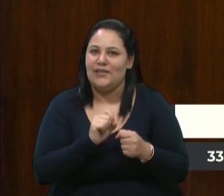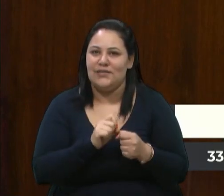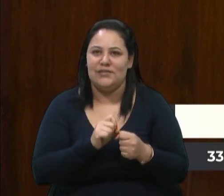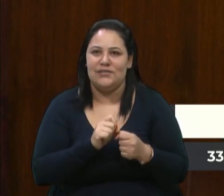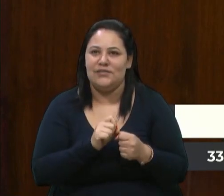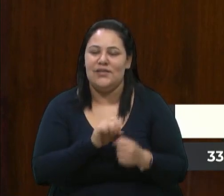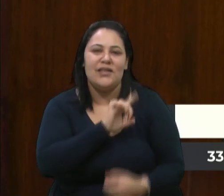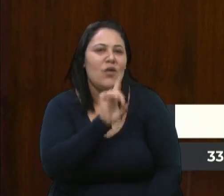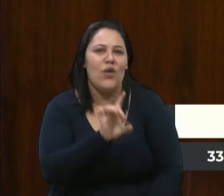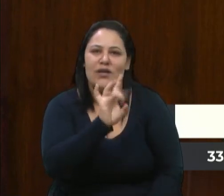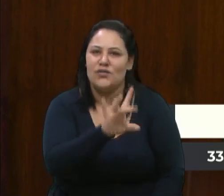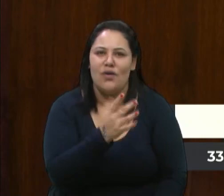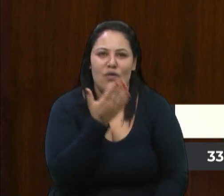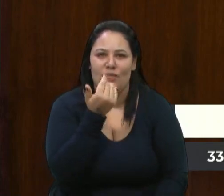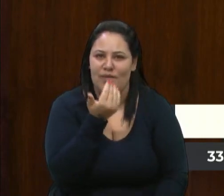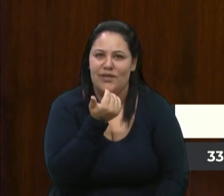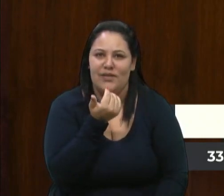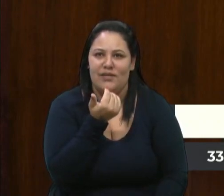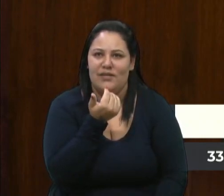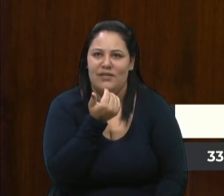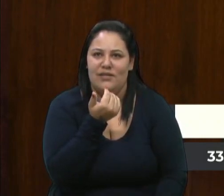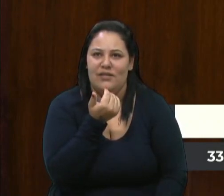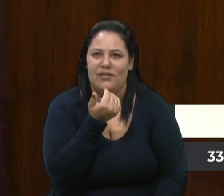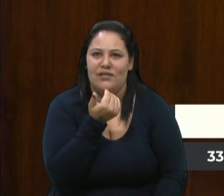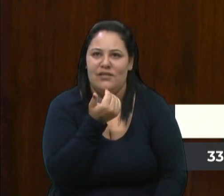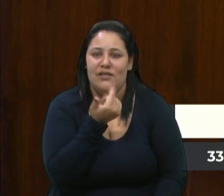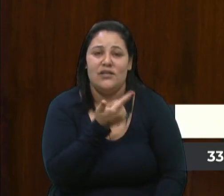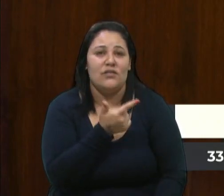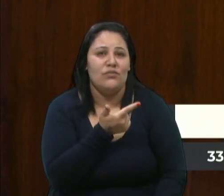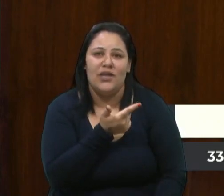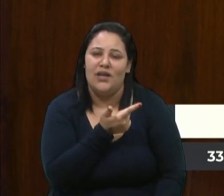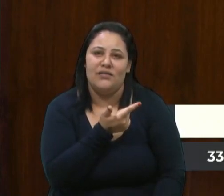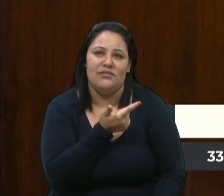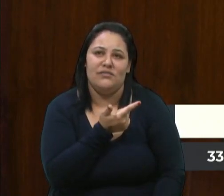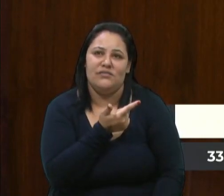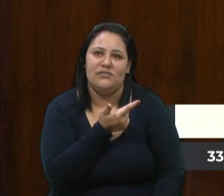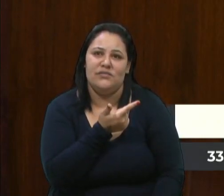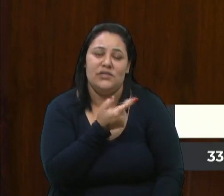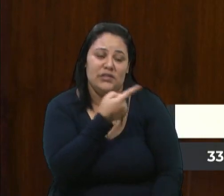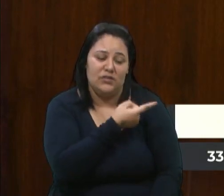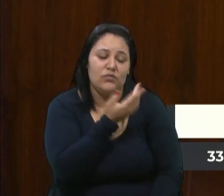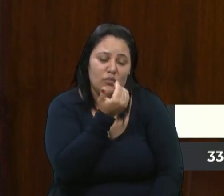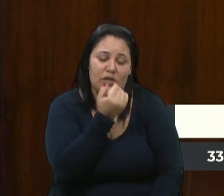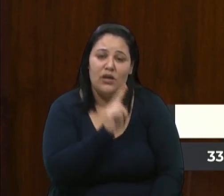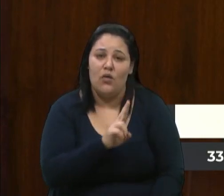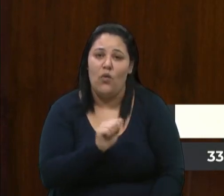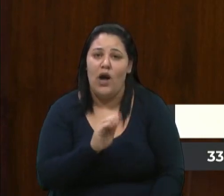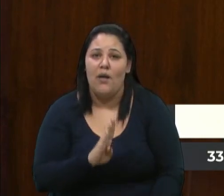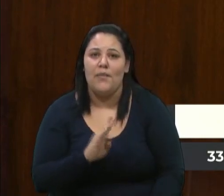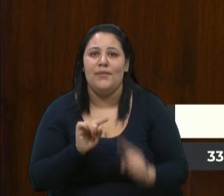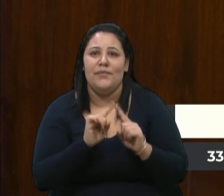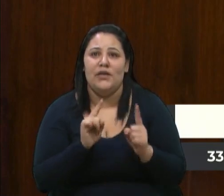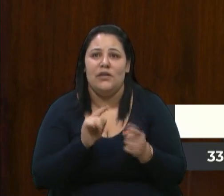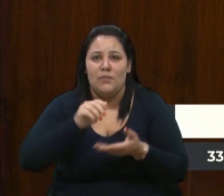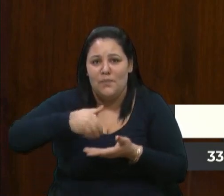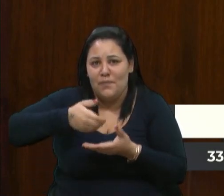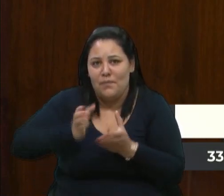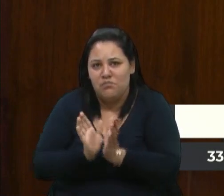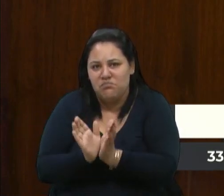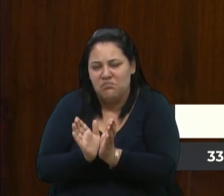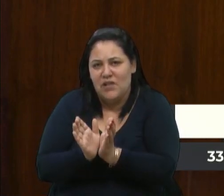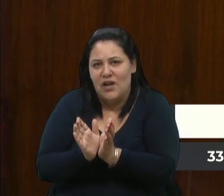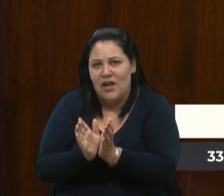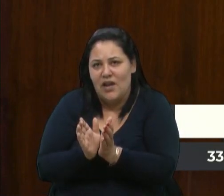um alimento. Eles não estão tendo, eles estão sendo servidos ali na UAB, ali naquele complexo, uma marmita, eles sentam ou